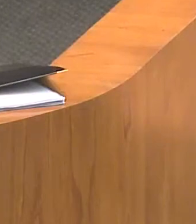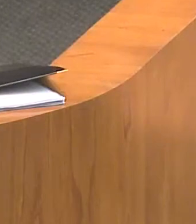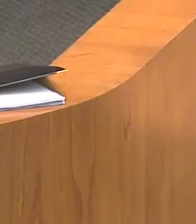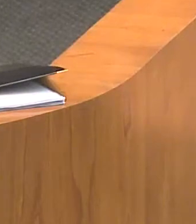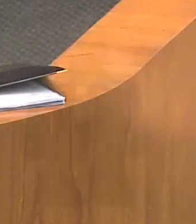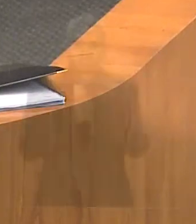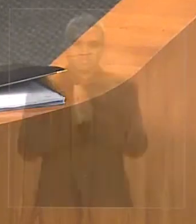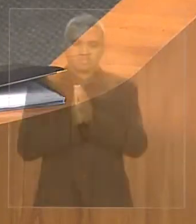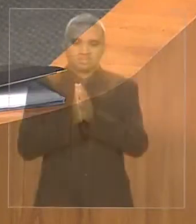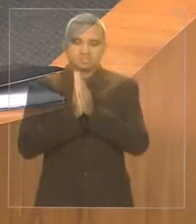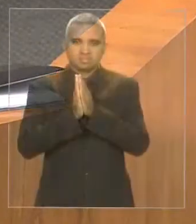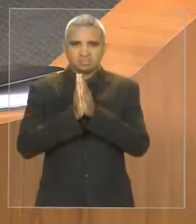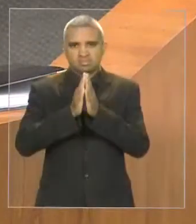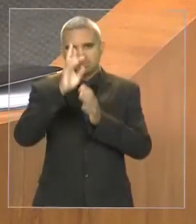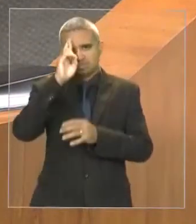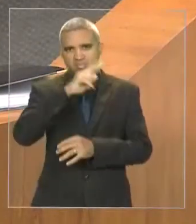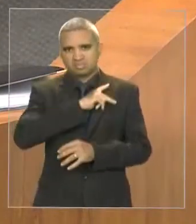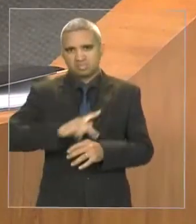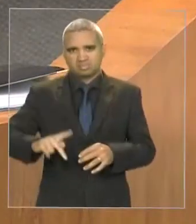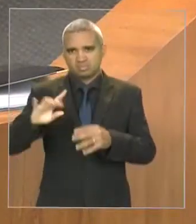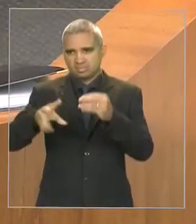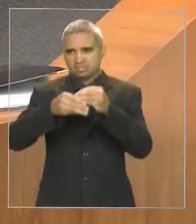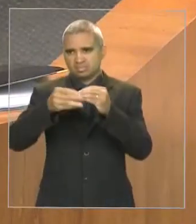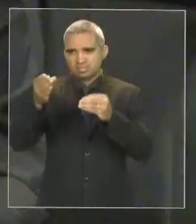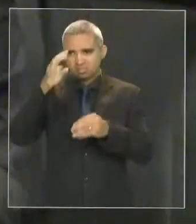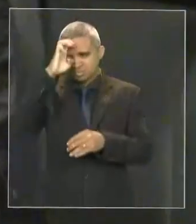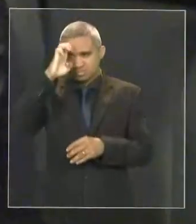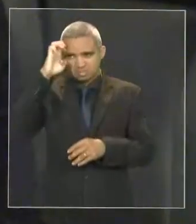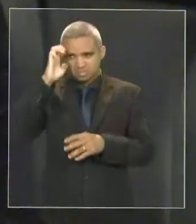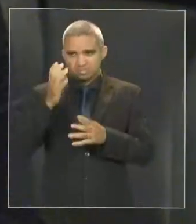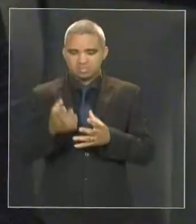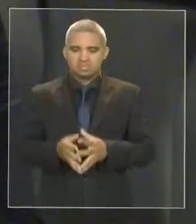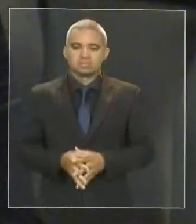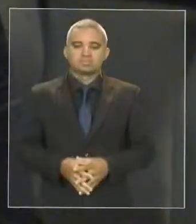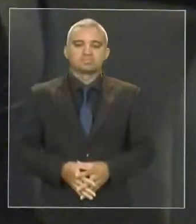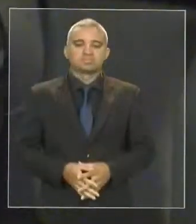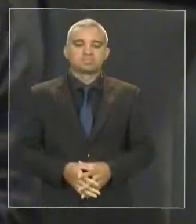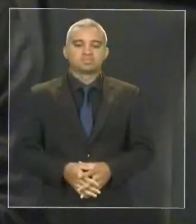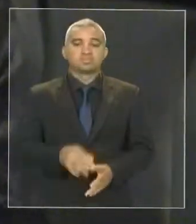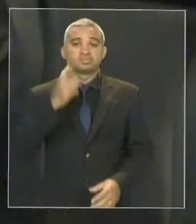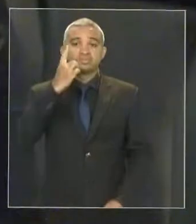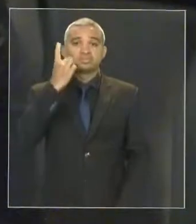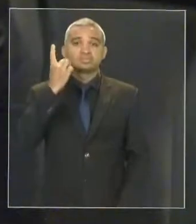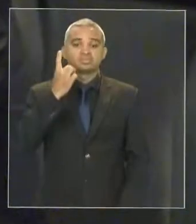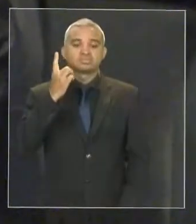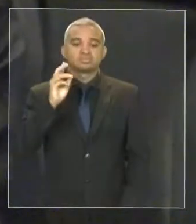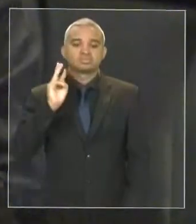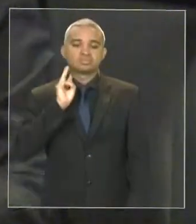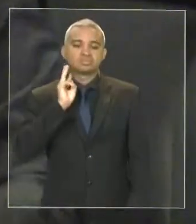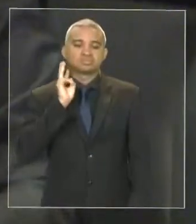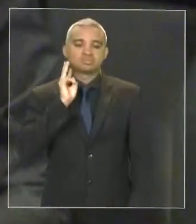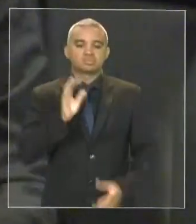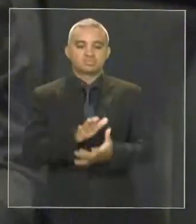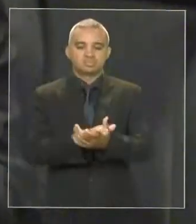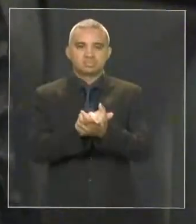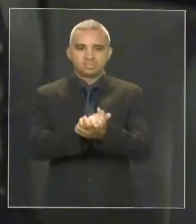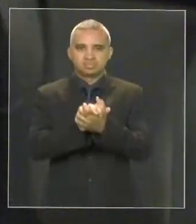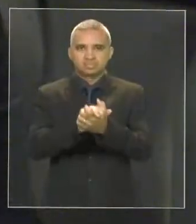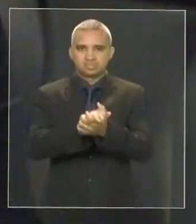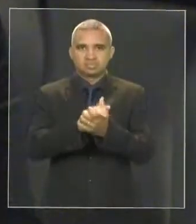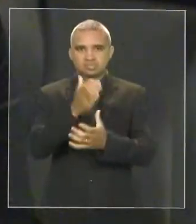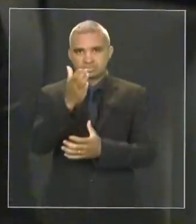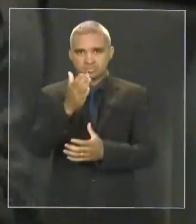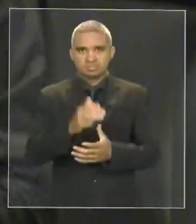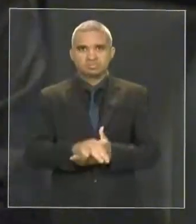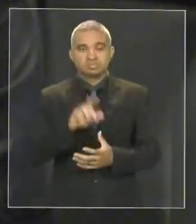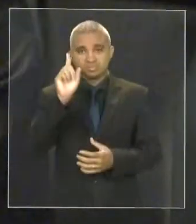eu gostaria de parabenizar Vossa Excelência, não só pelo pronunciamento, mas o trabalho que Vossa Excelência tem, enquanto membro titular da Comissão de Educação